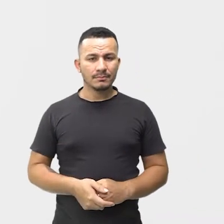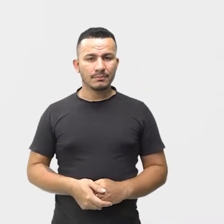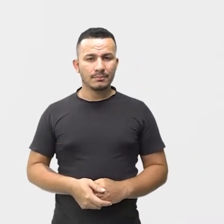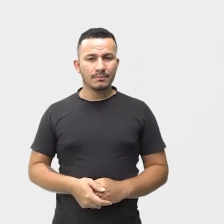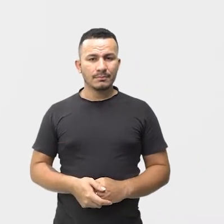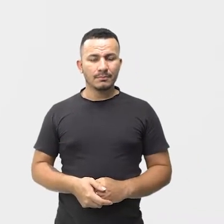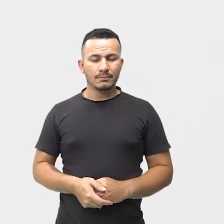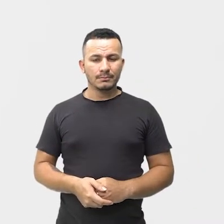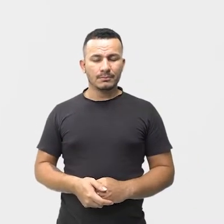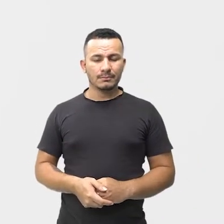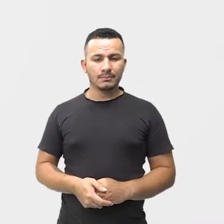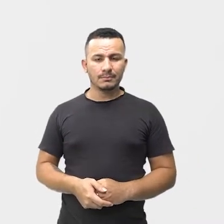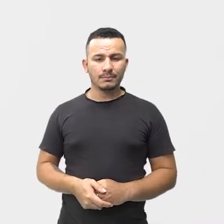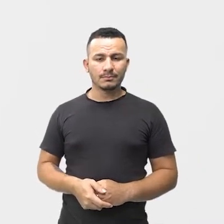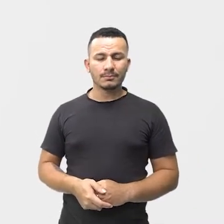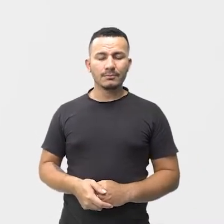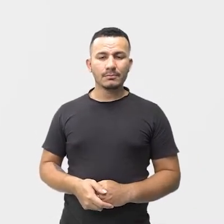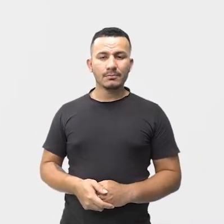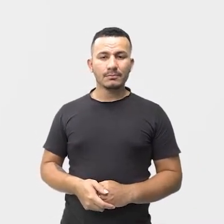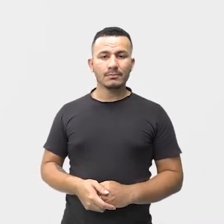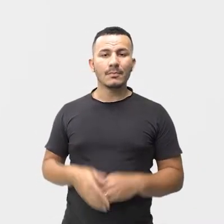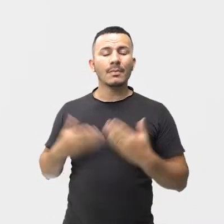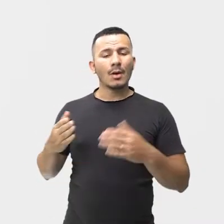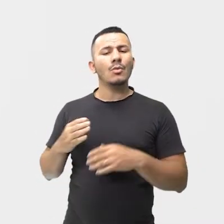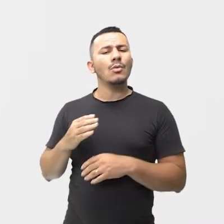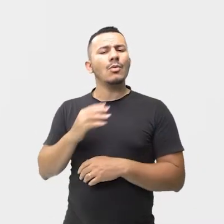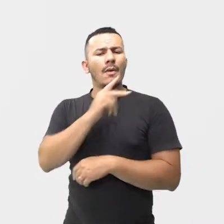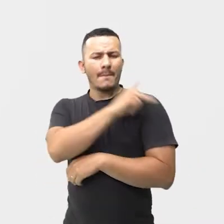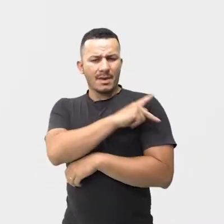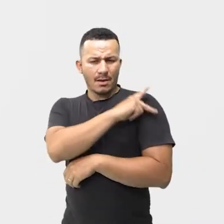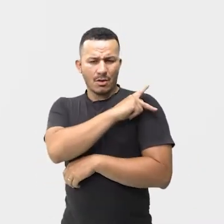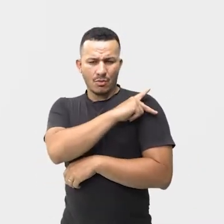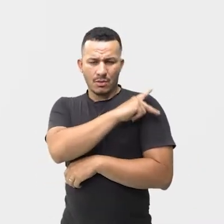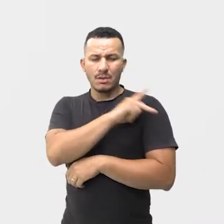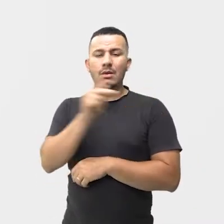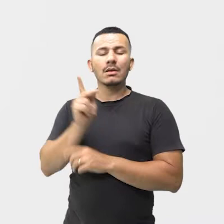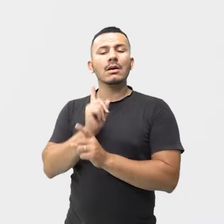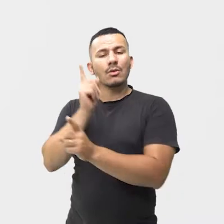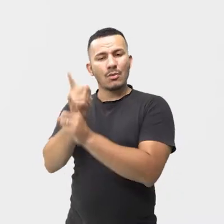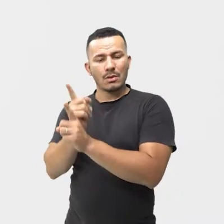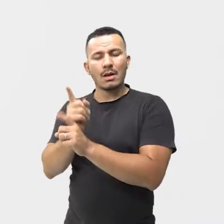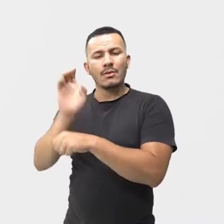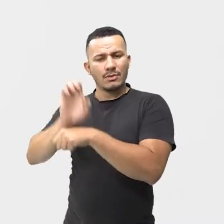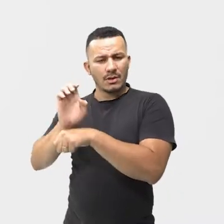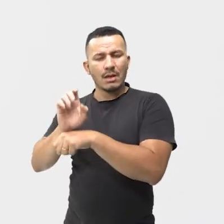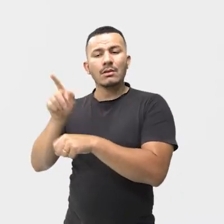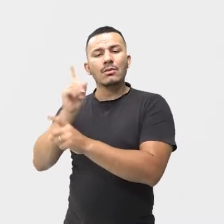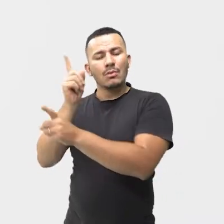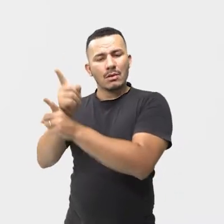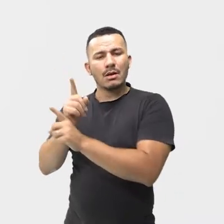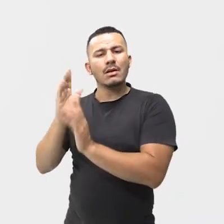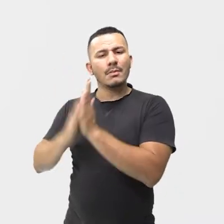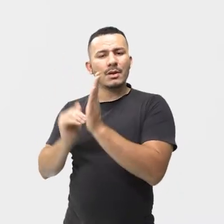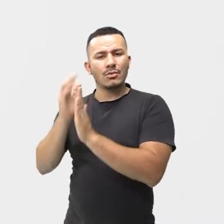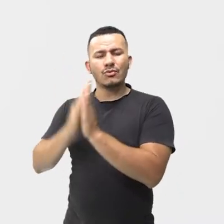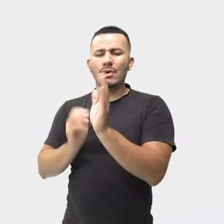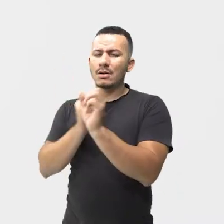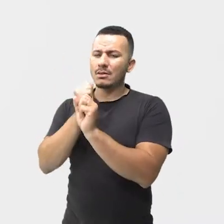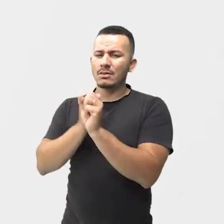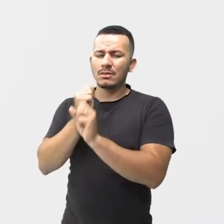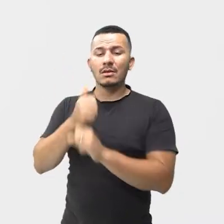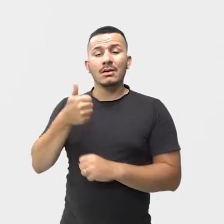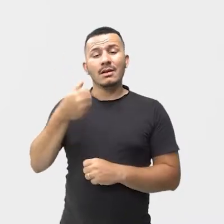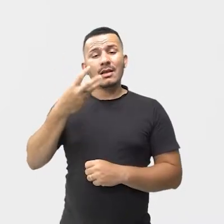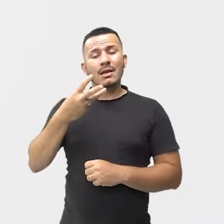Então, na Serra da Capivara, aqui no Piauí, nós temos essa pintura que existe há mais de